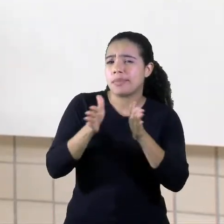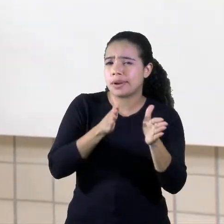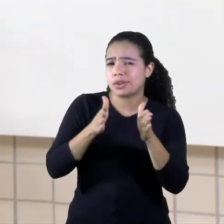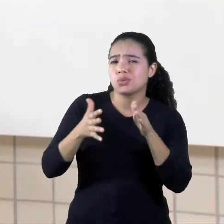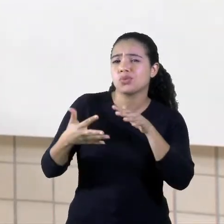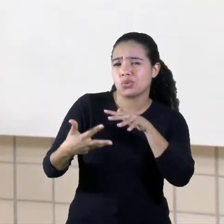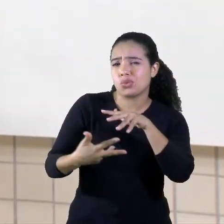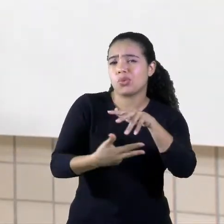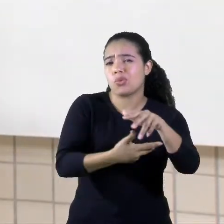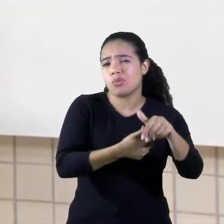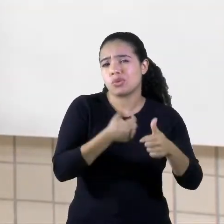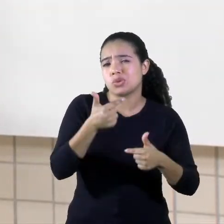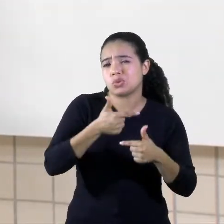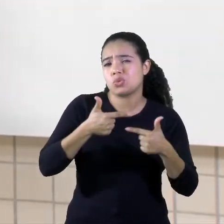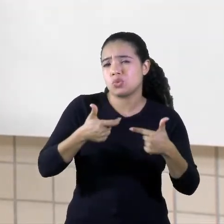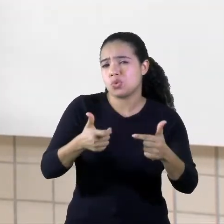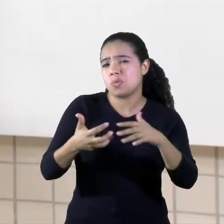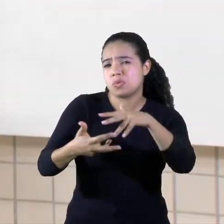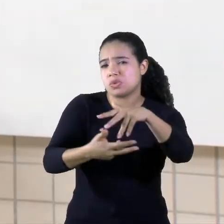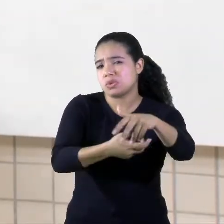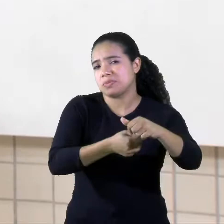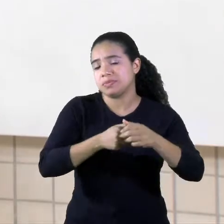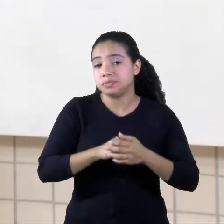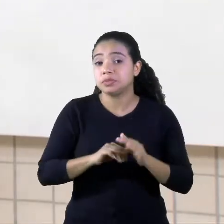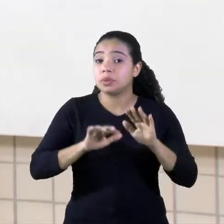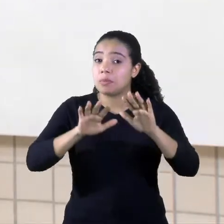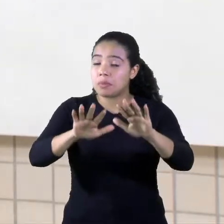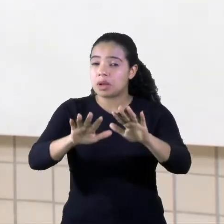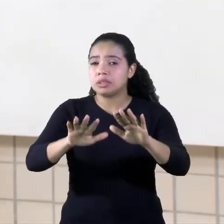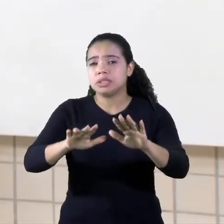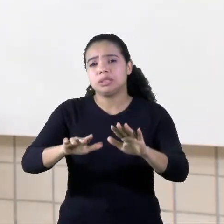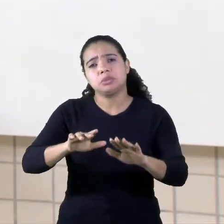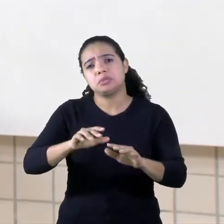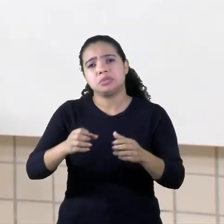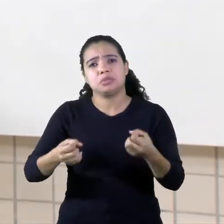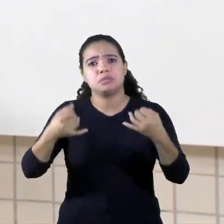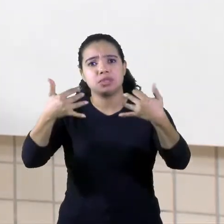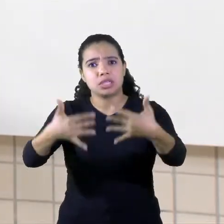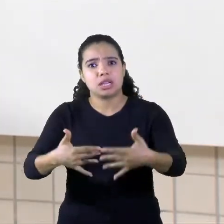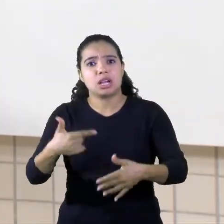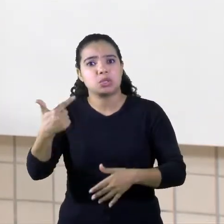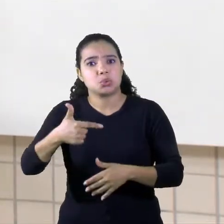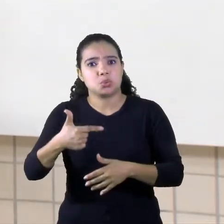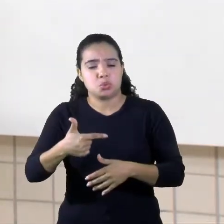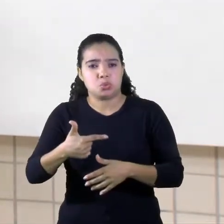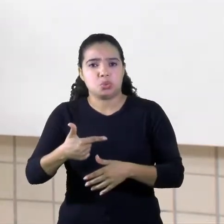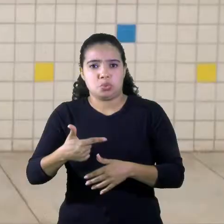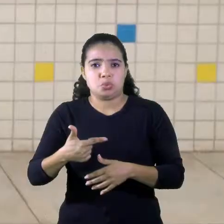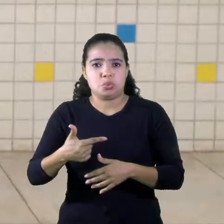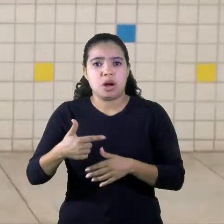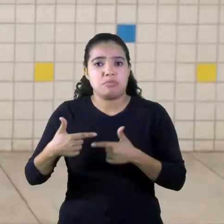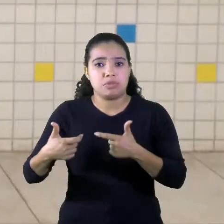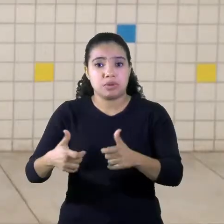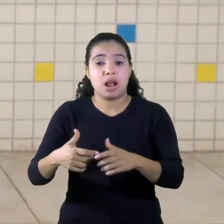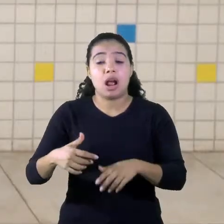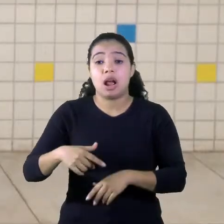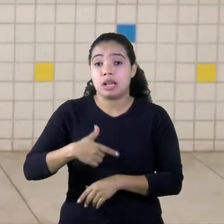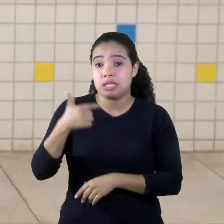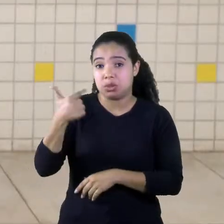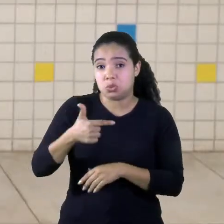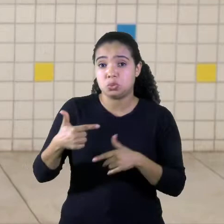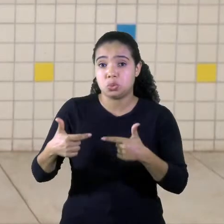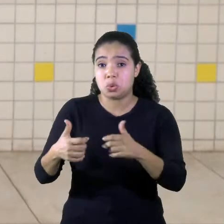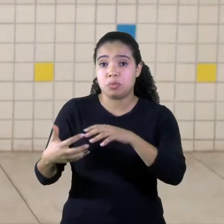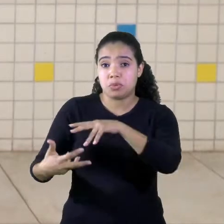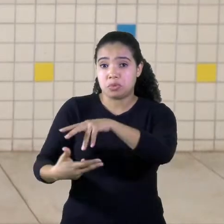mundo. Para começarmos a falar a respeito da Segunda Grande Guerra, vamos nos ater a alguns pontos importantes. A Segunda Guerra